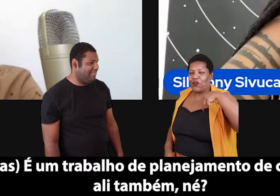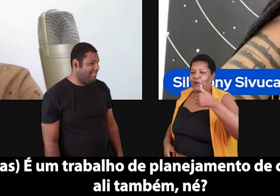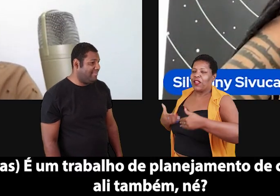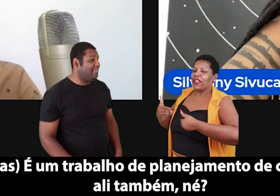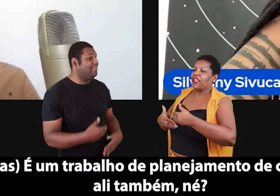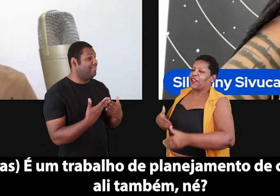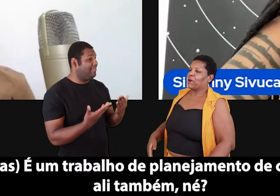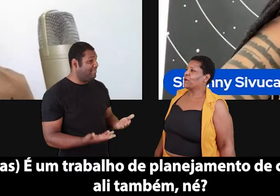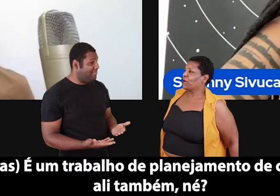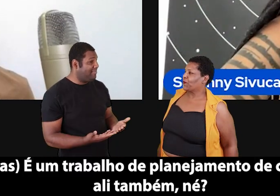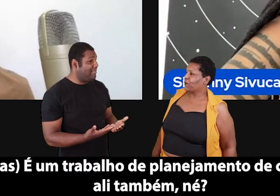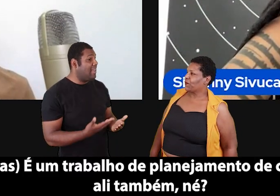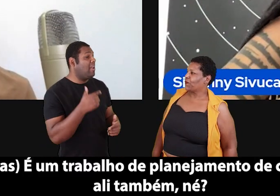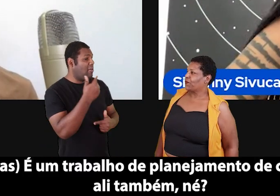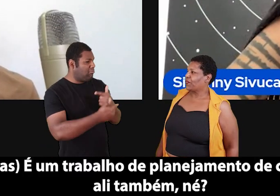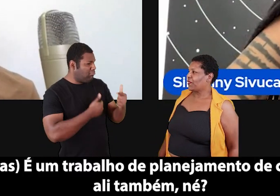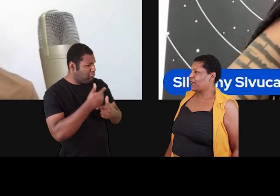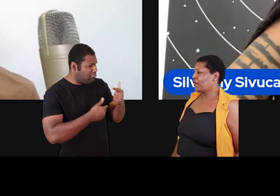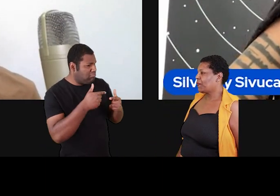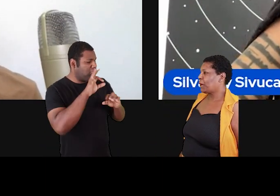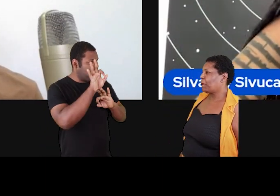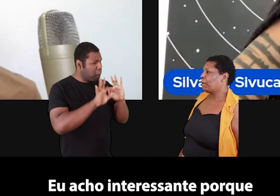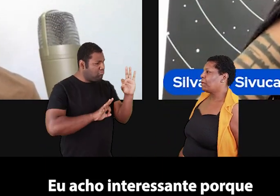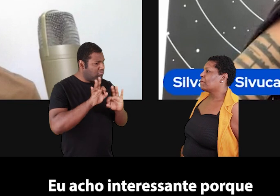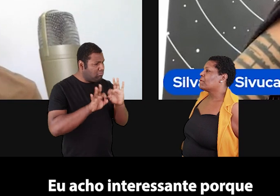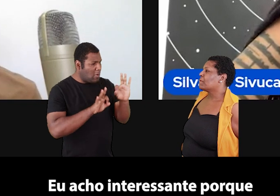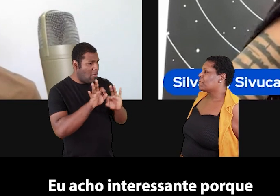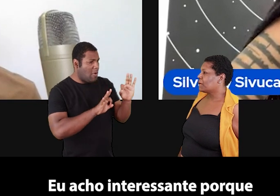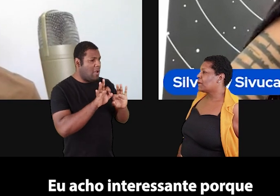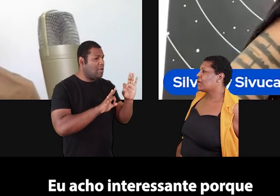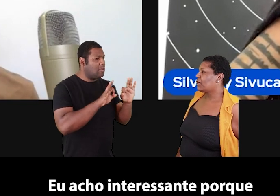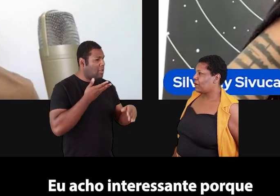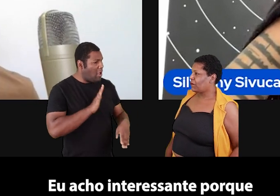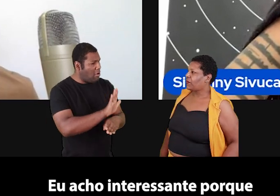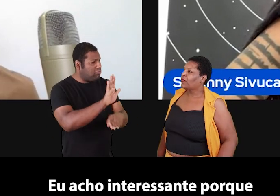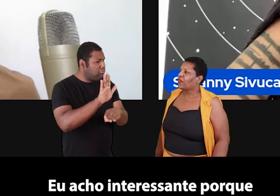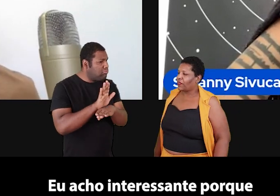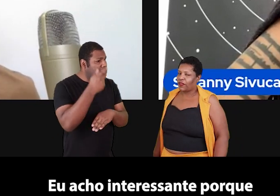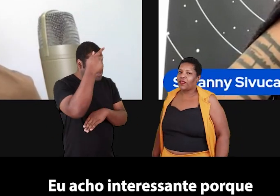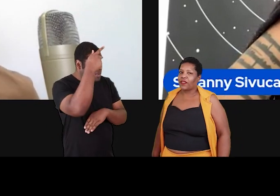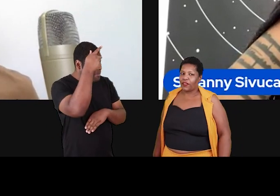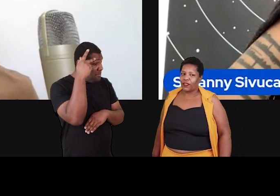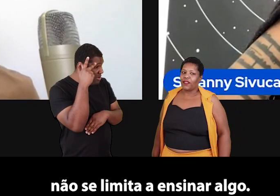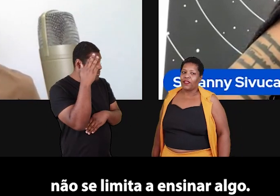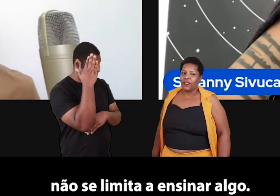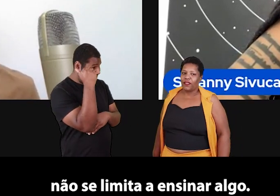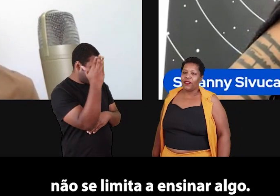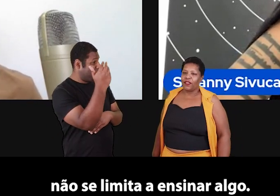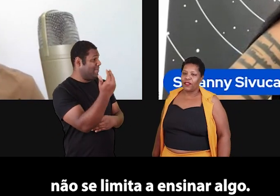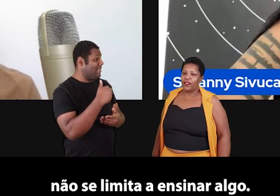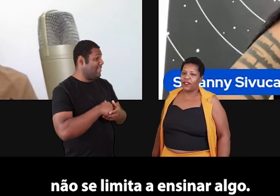é um trabalho de planejamento de carreira ali também, né? Eu acho interessante porque não